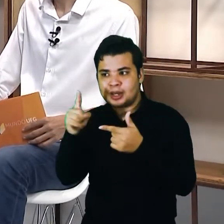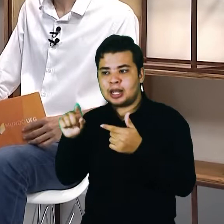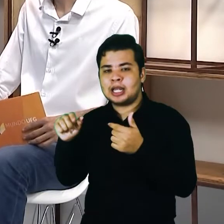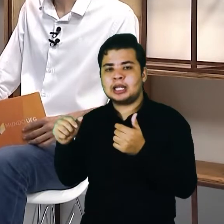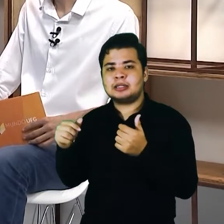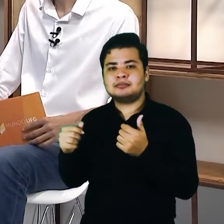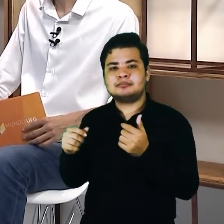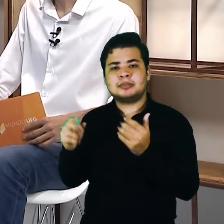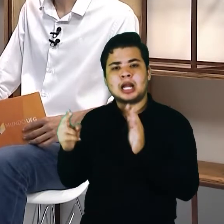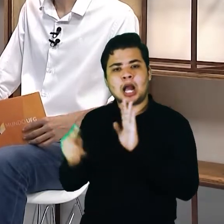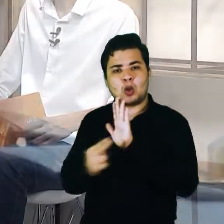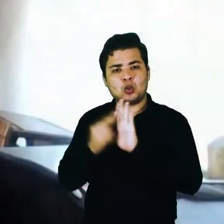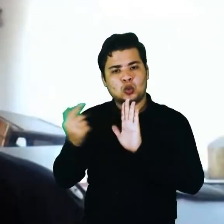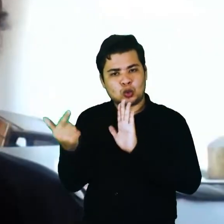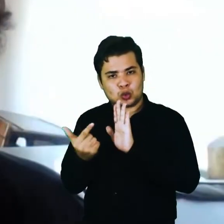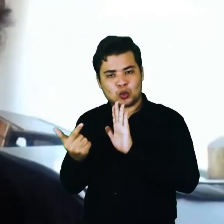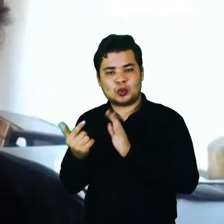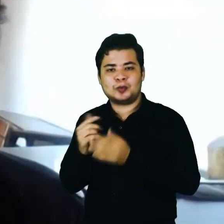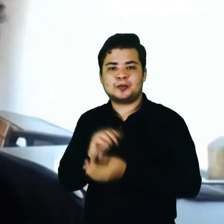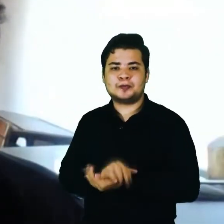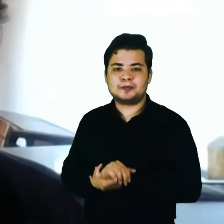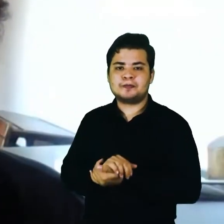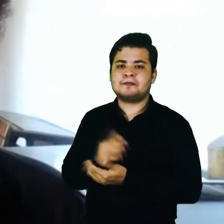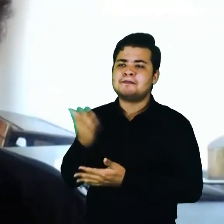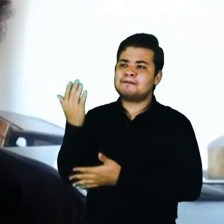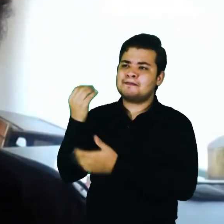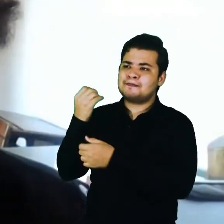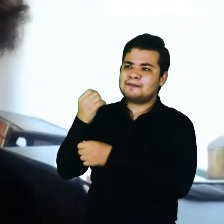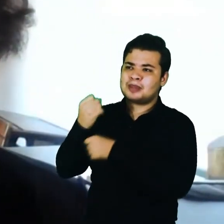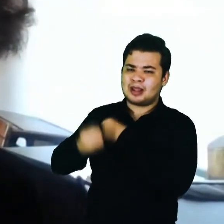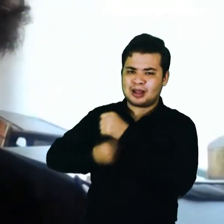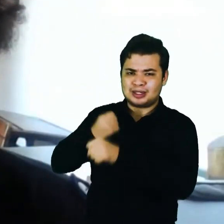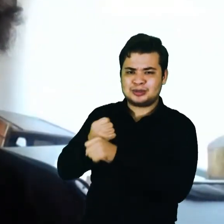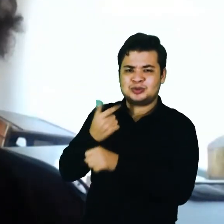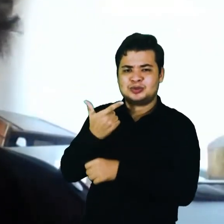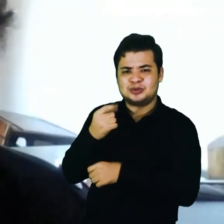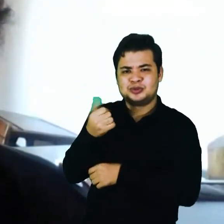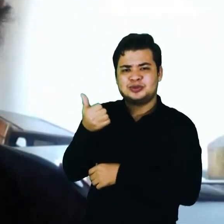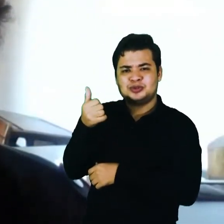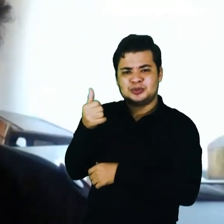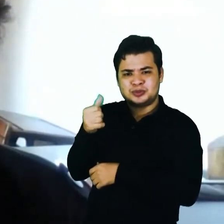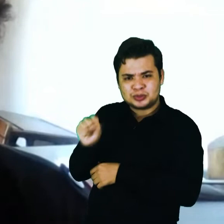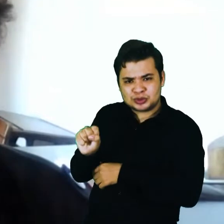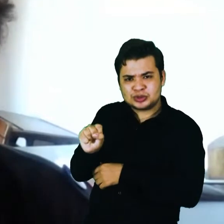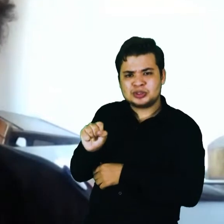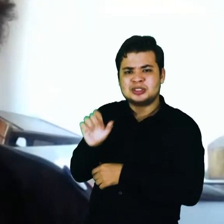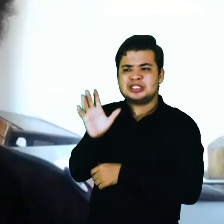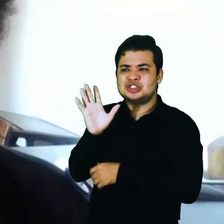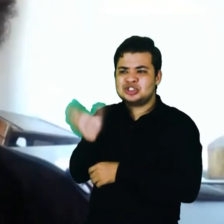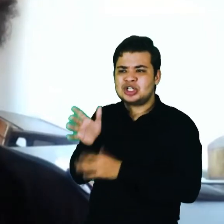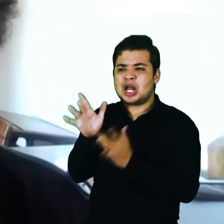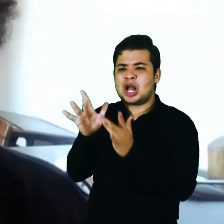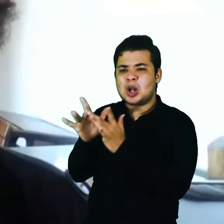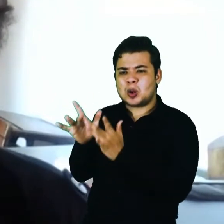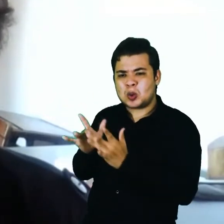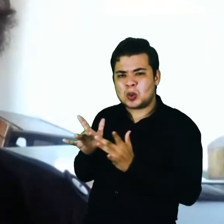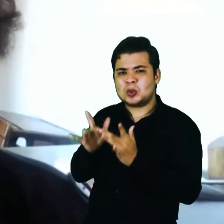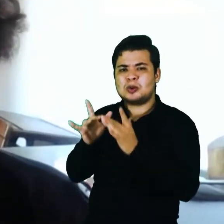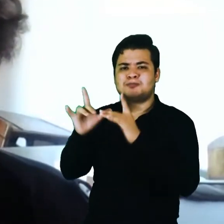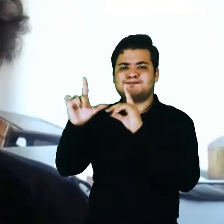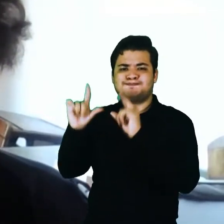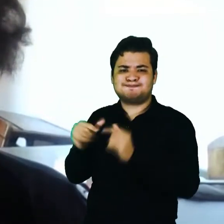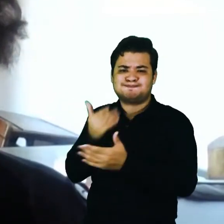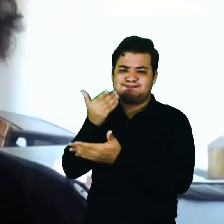Em 2018, lá eu já tinha um pouco perdido o contato com essa publicação.